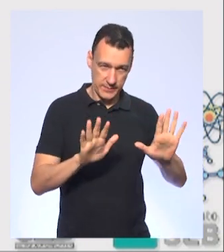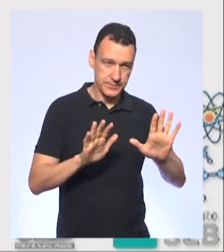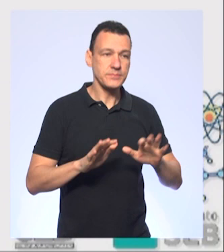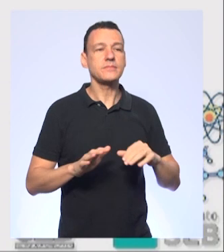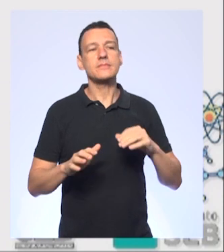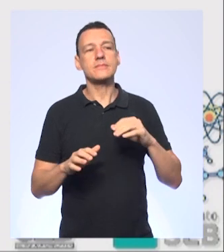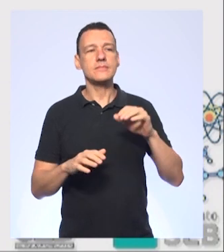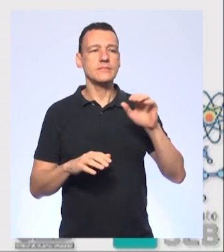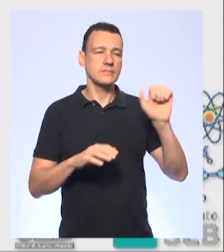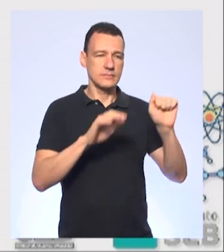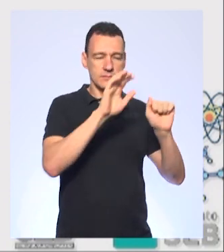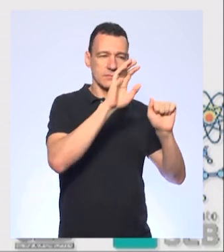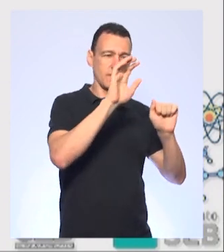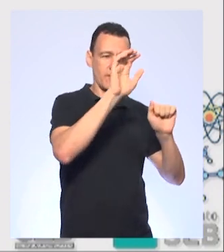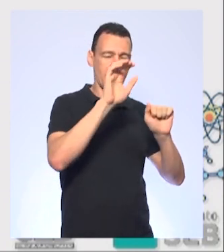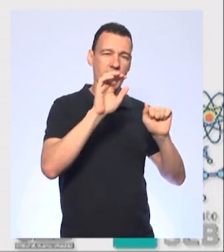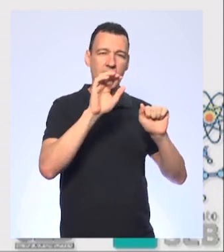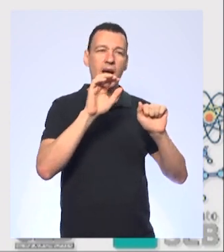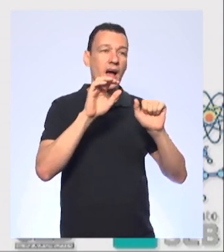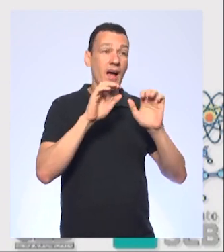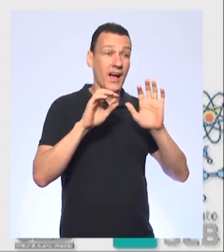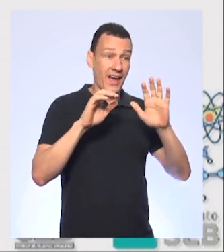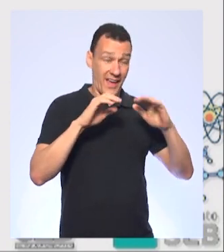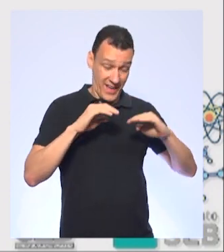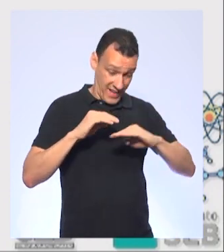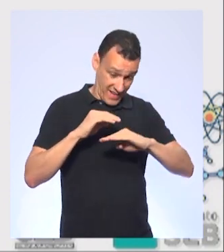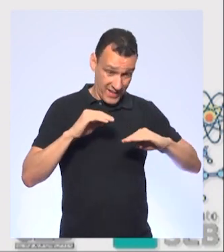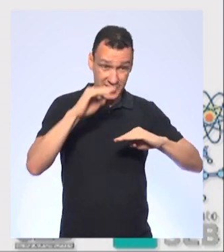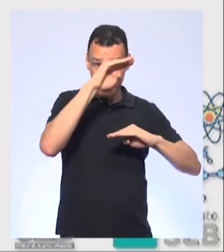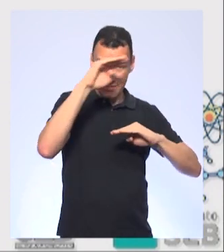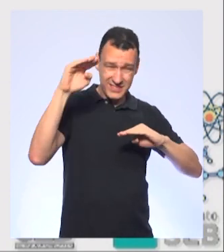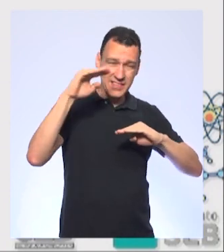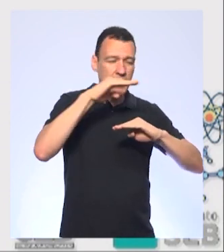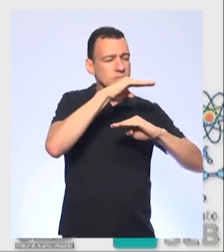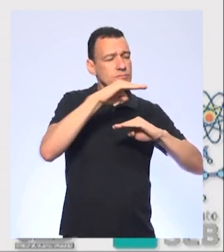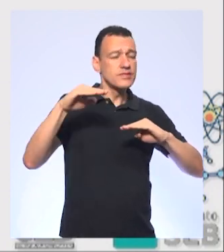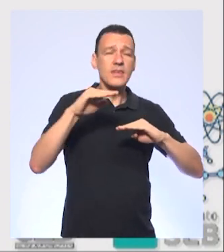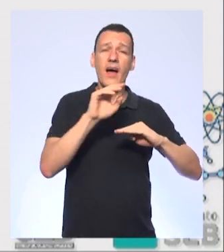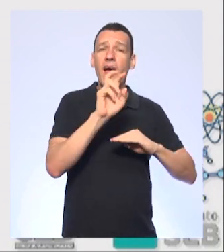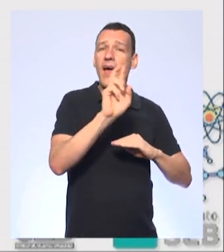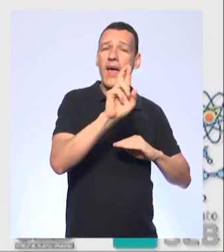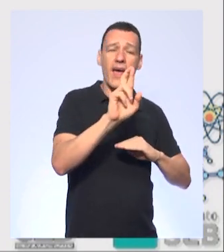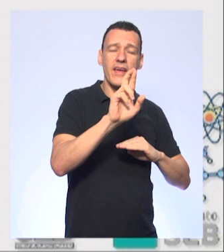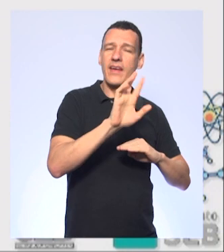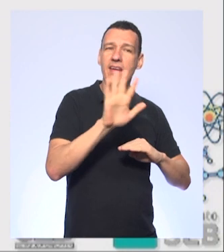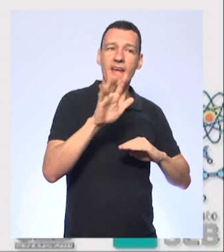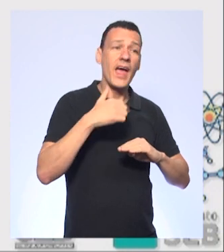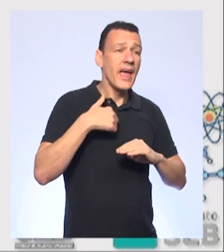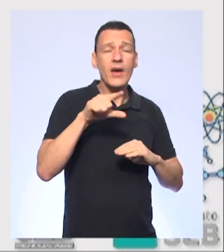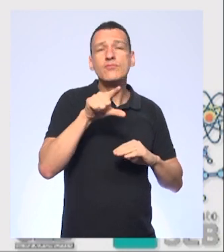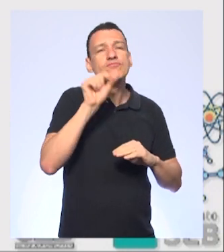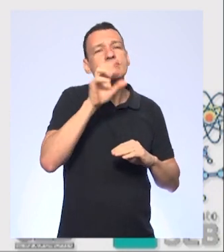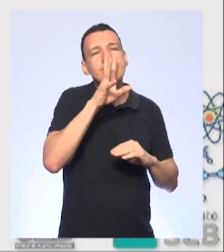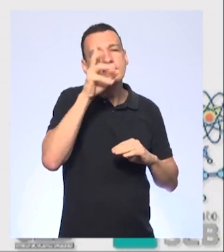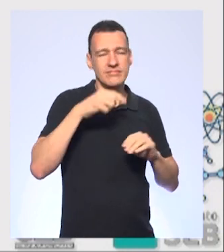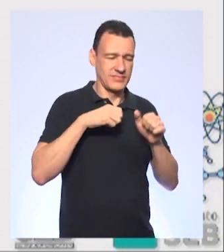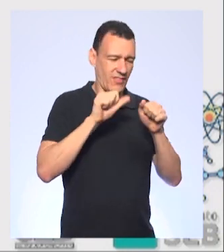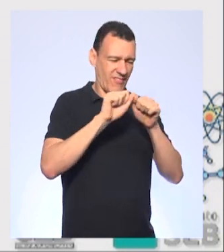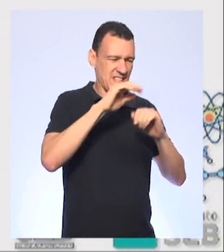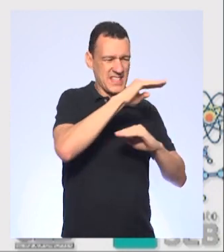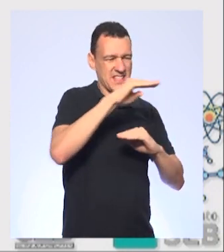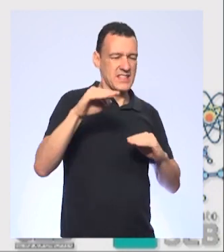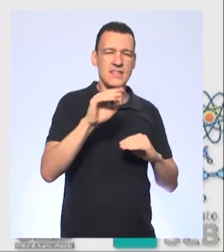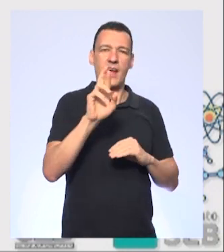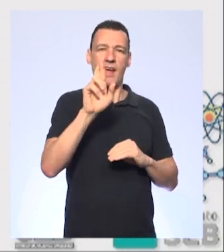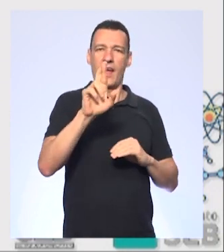Paralelamente à base BC, eu desenhei uma reta R. Você viu que eu tracei uma reta R paralela à